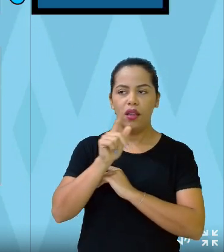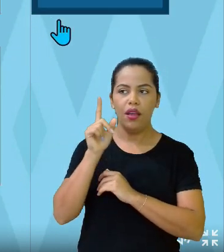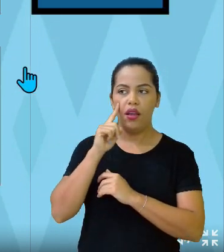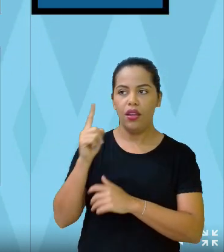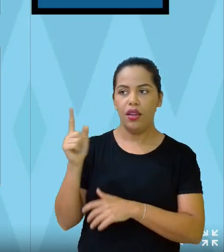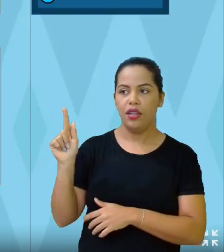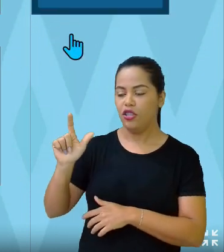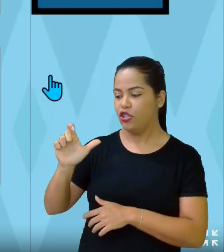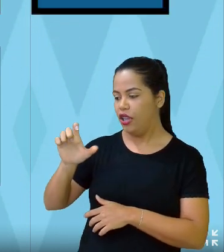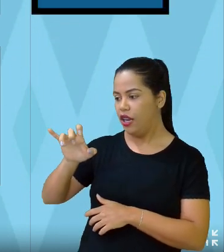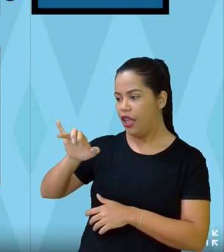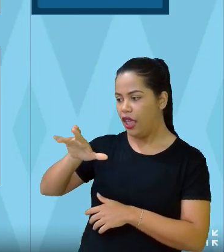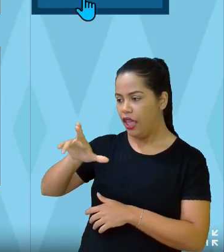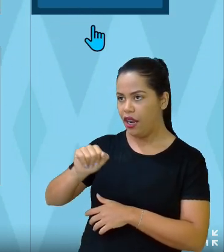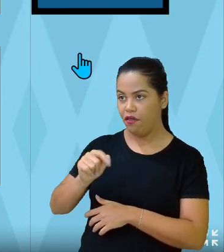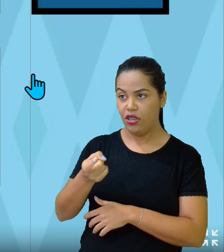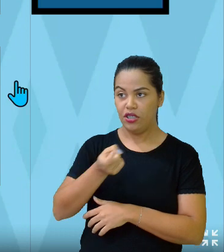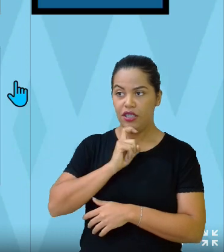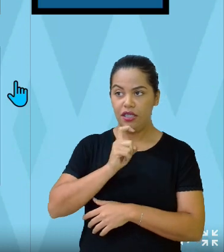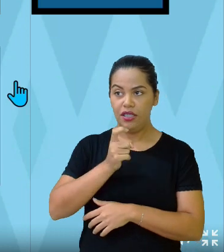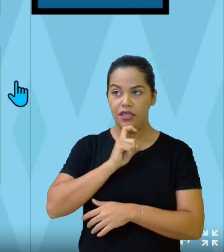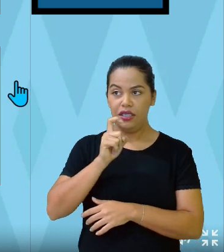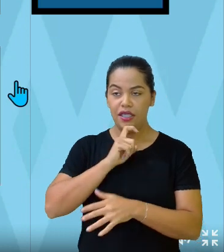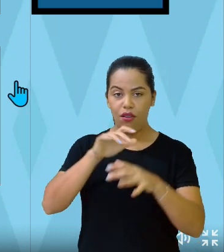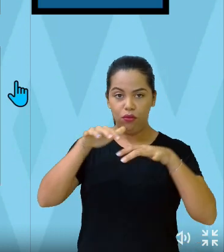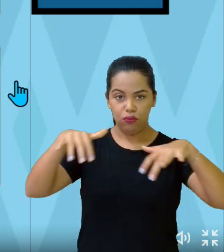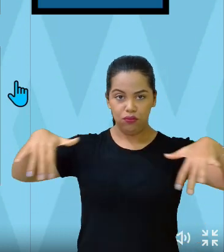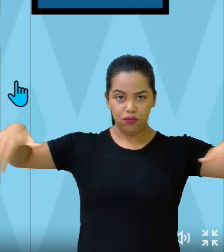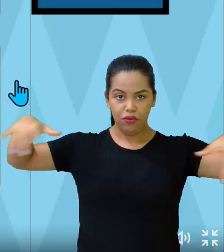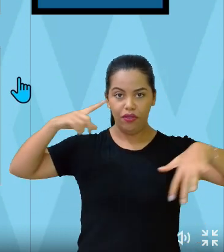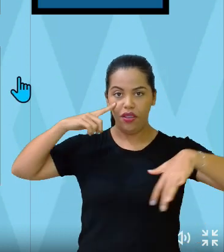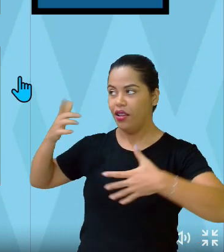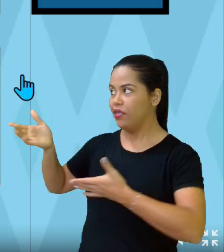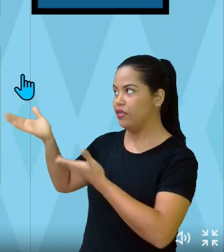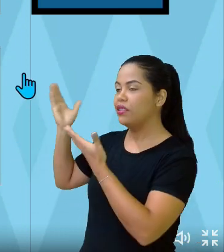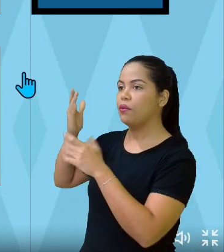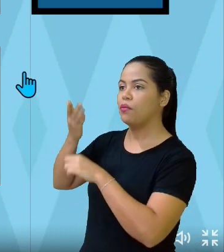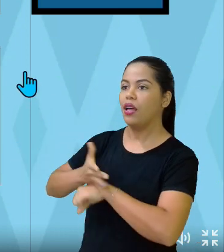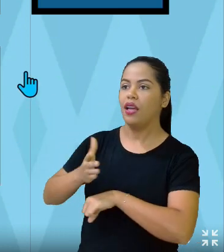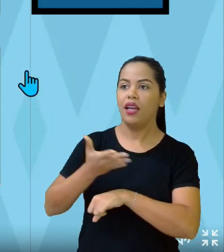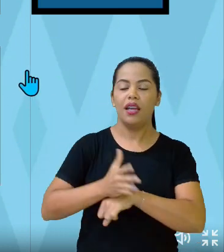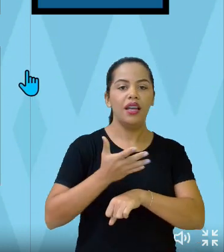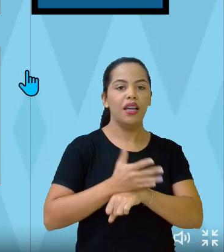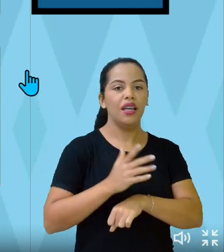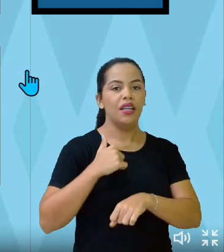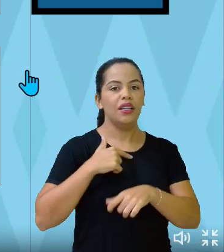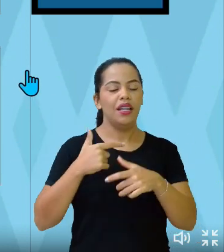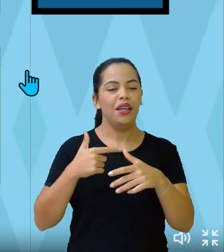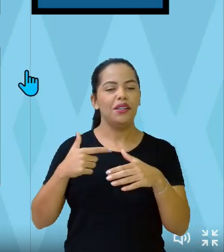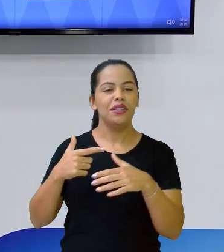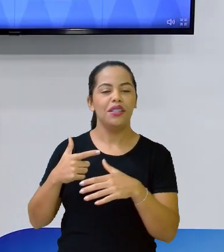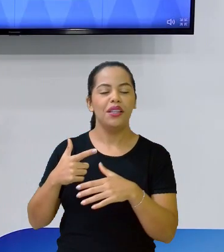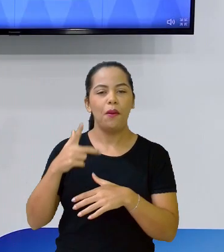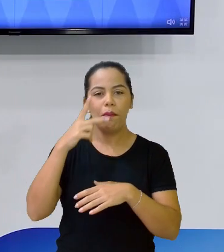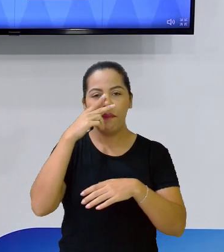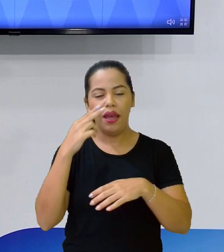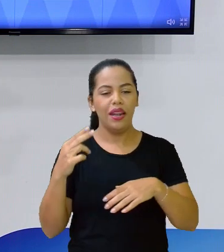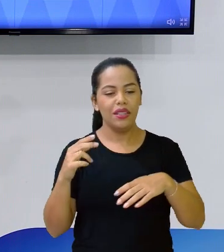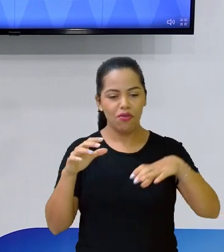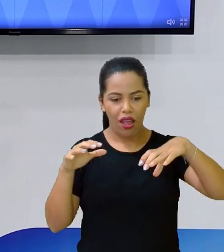Tá fácil, não é, gente? Olha só, a geleira, que é essa parte aqui de cima, que tá parecendo uma caverna aqui nesse